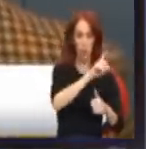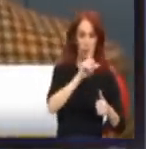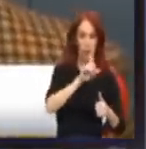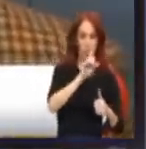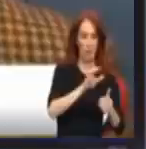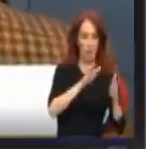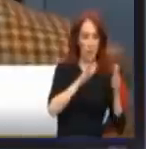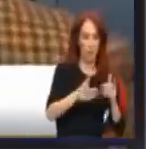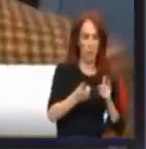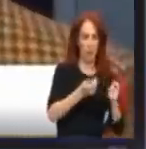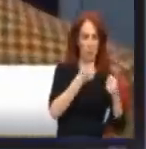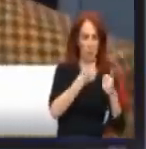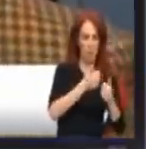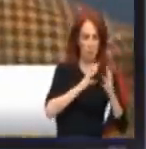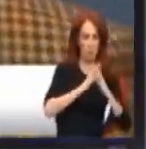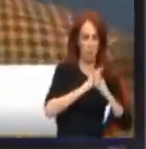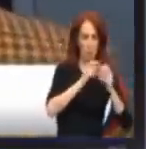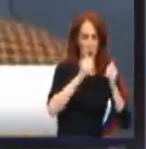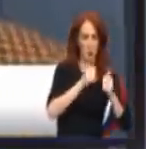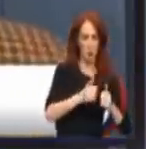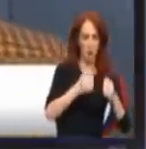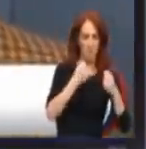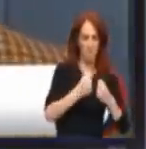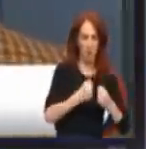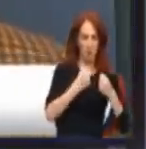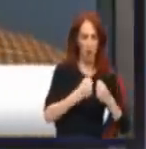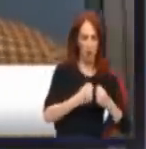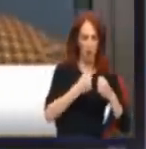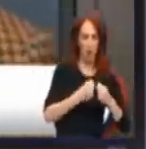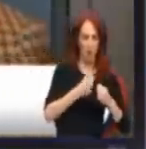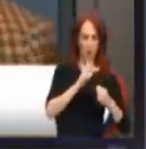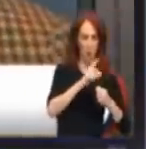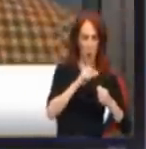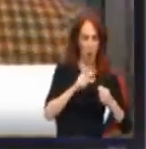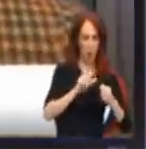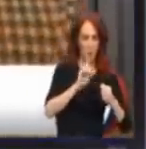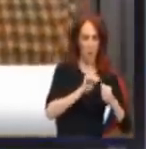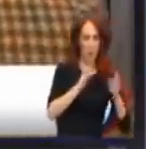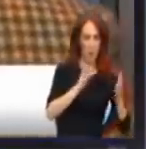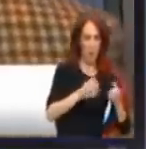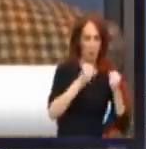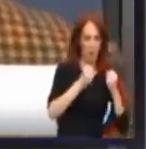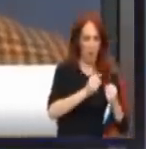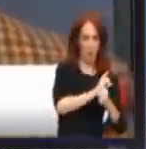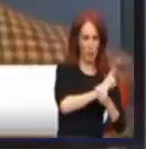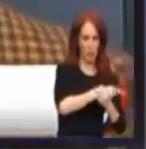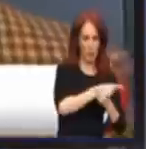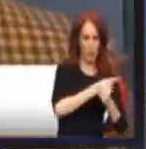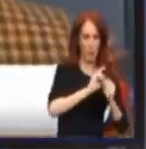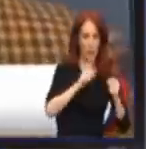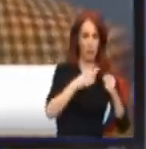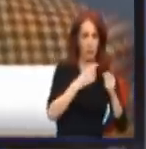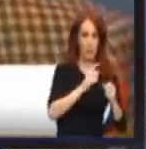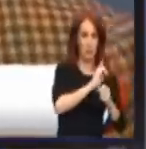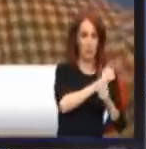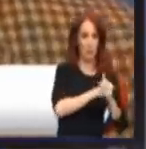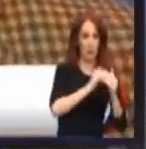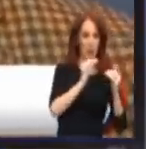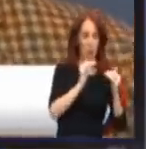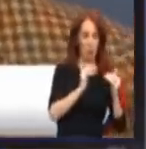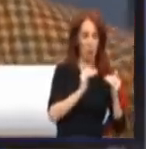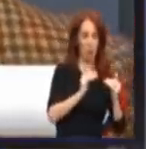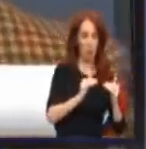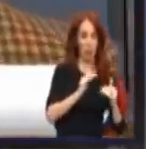muito bem organizado, muito bem estruturado, muito compacto e sobretudo com muita energia. E essa energia foi escoando naturalmente. E